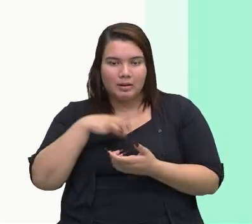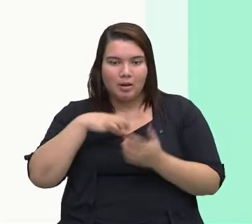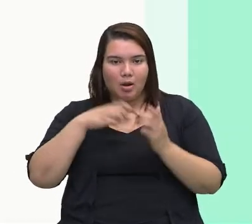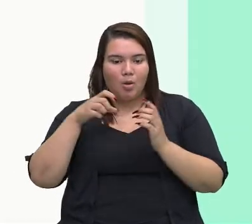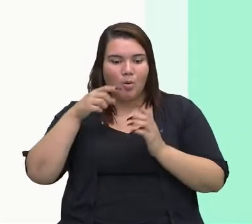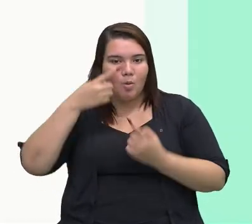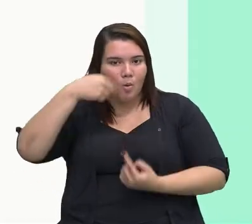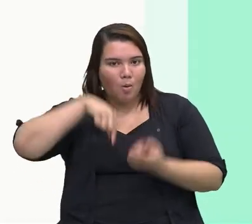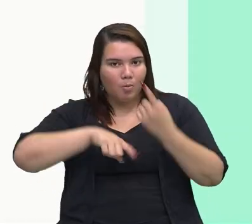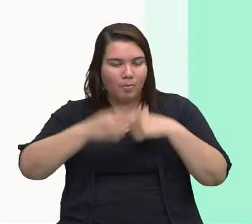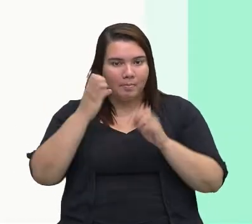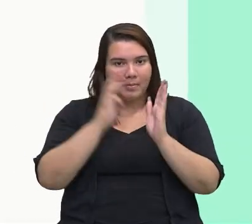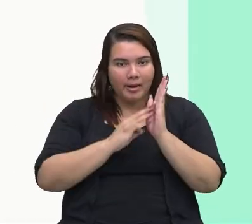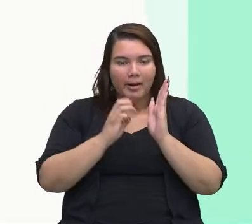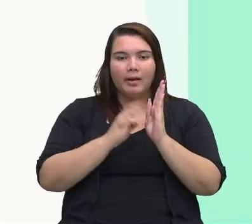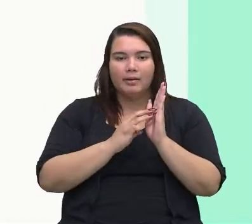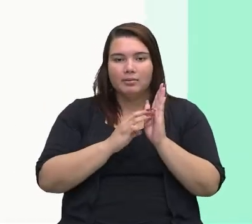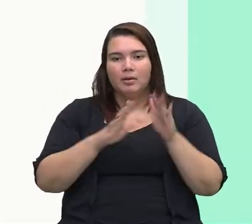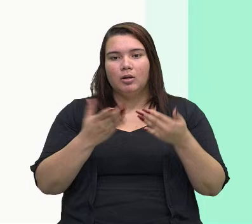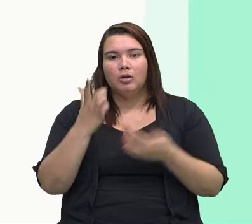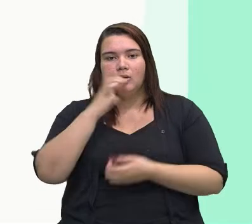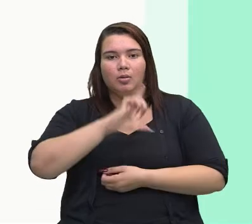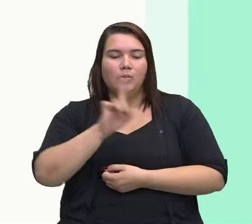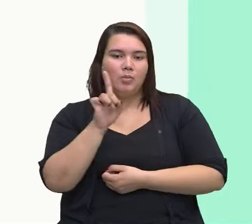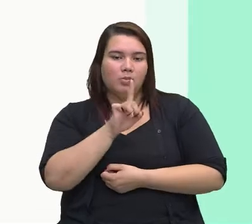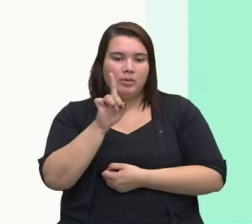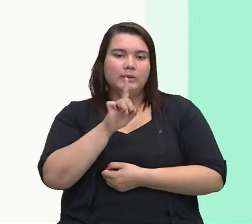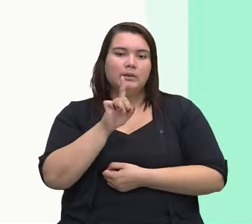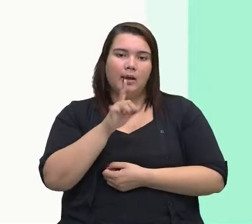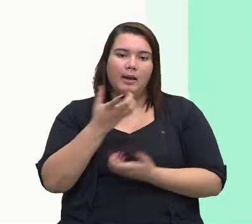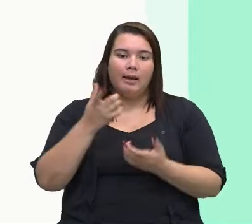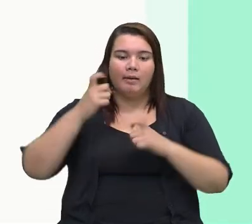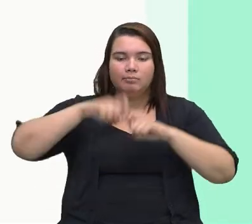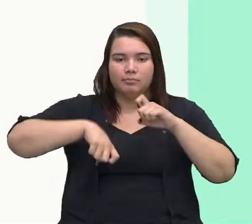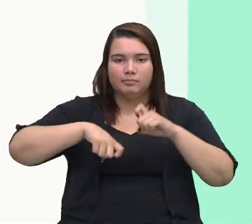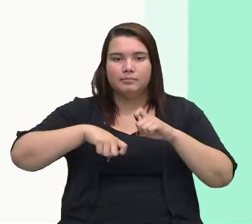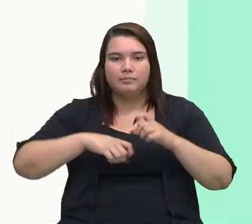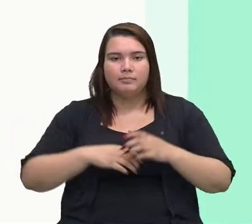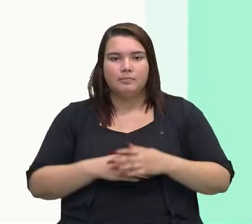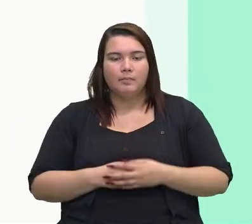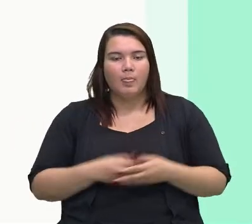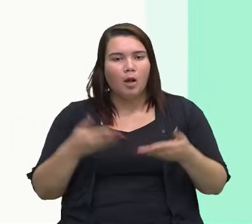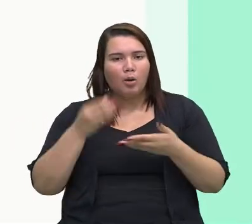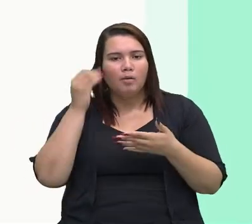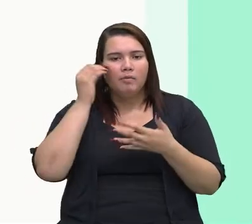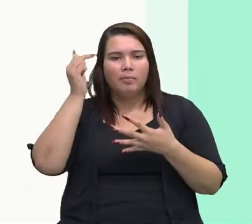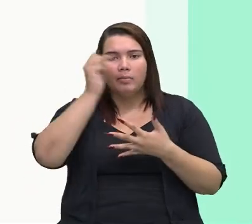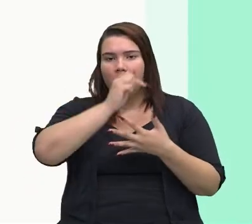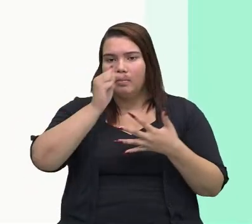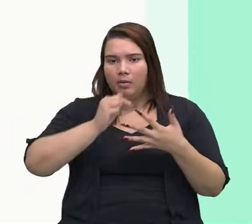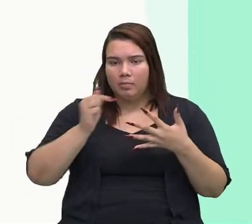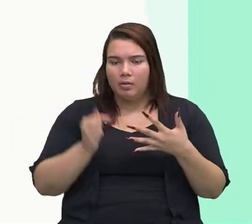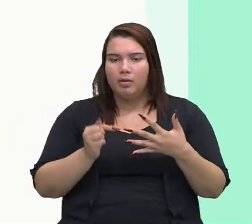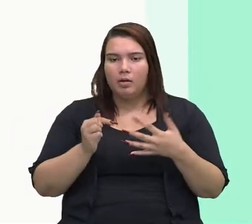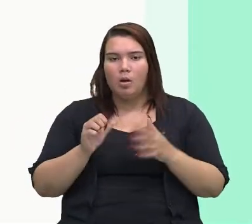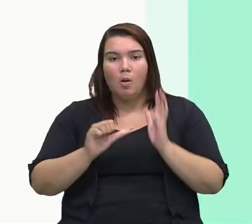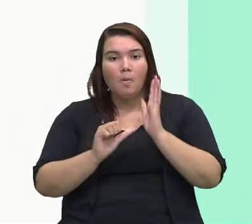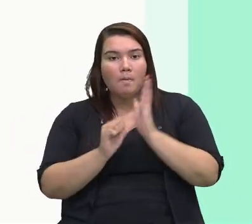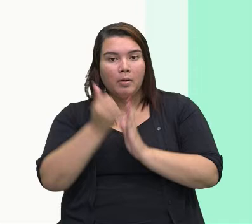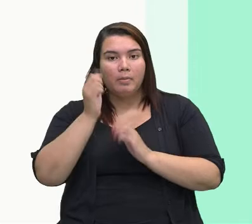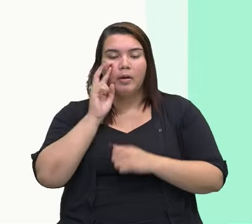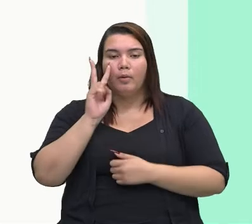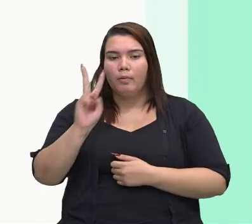hormonal, ela não vai conseguir ovular. Então a gente vai observar agora um pouquinho de cada um deles. O primeiro que você visualiza